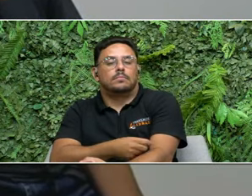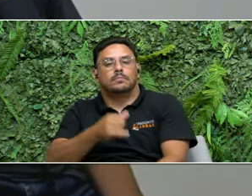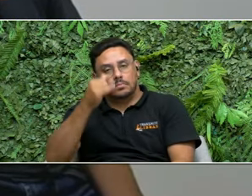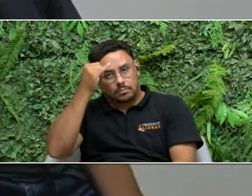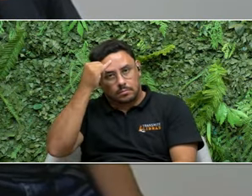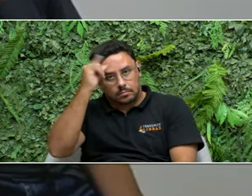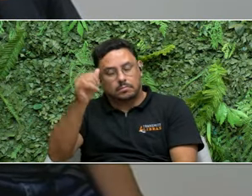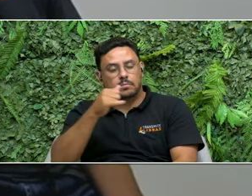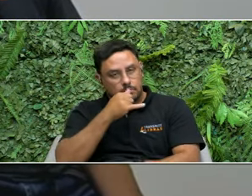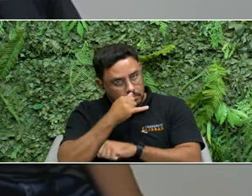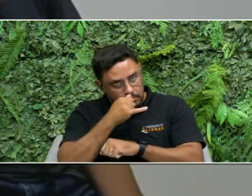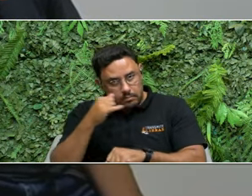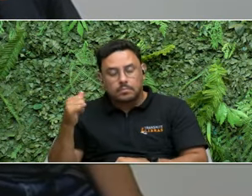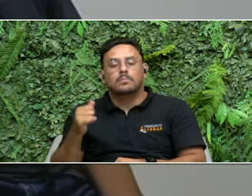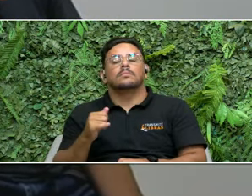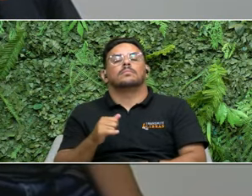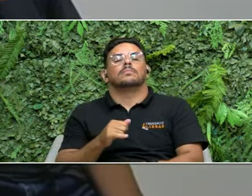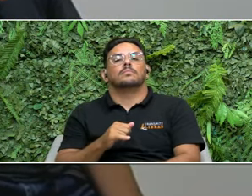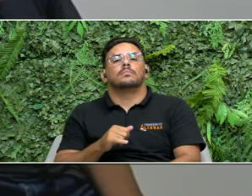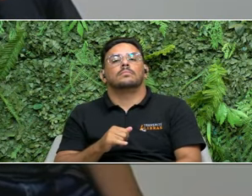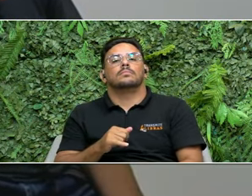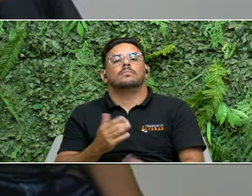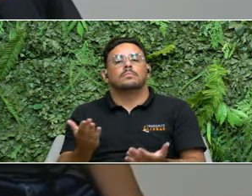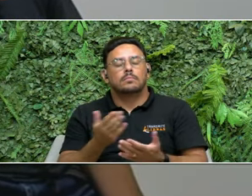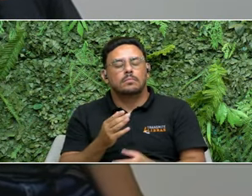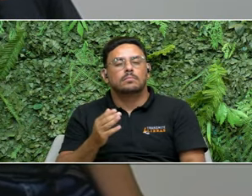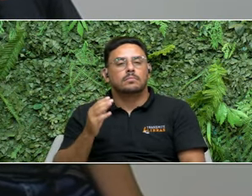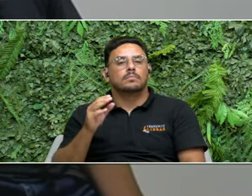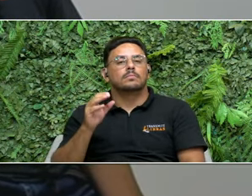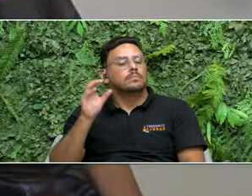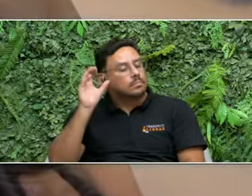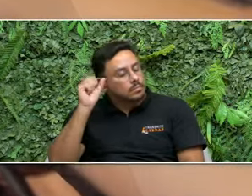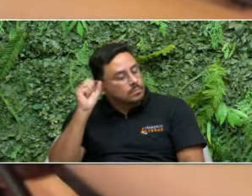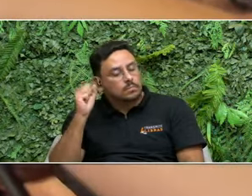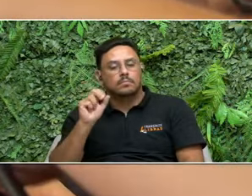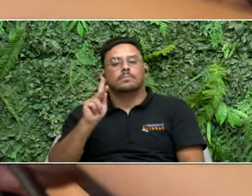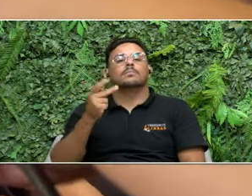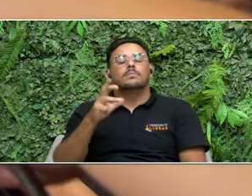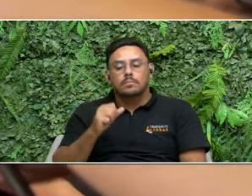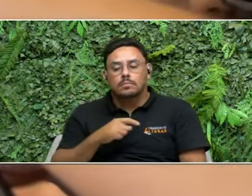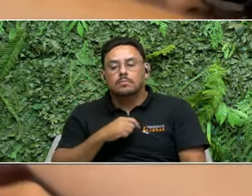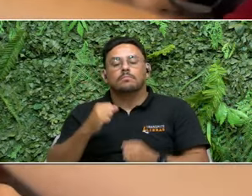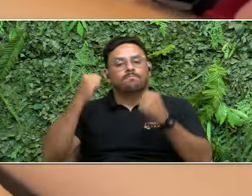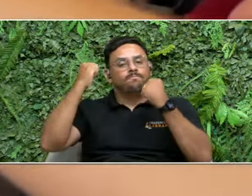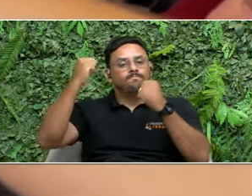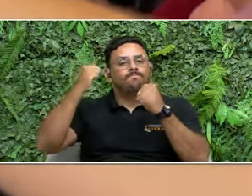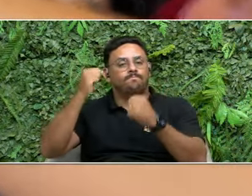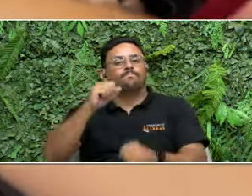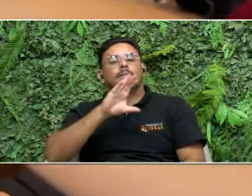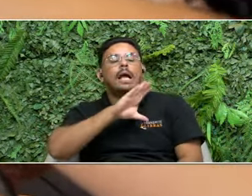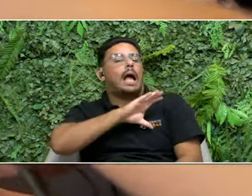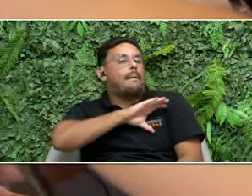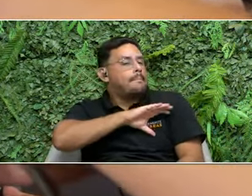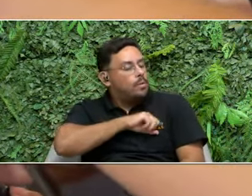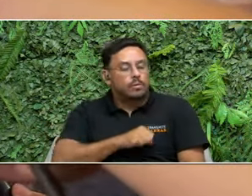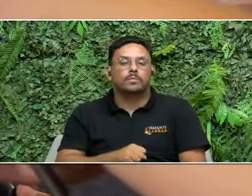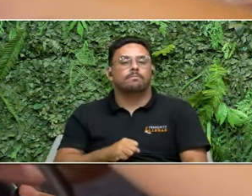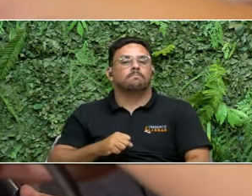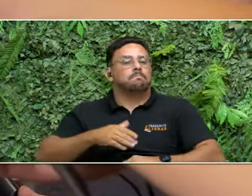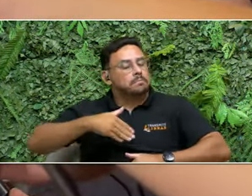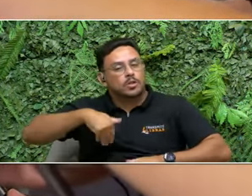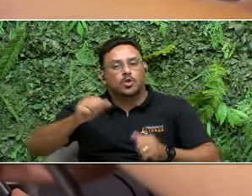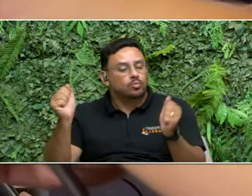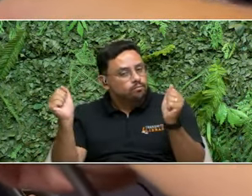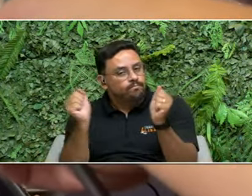agora vamos seguir ouv Atlético sempre Notei uma torcida apaixonada que carrega o o time